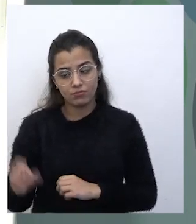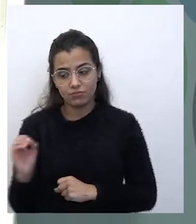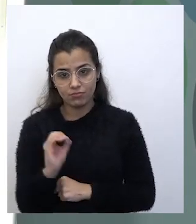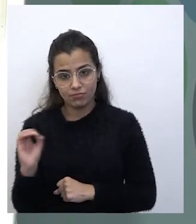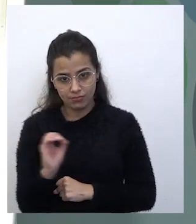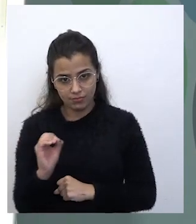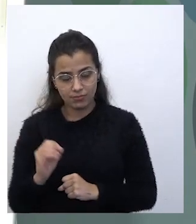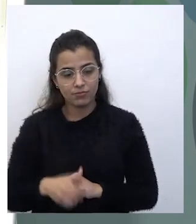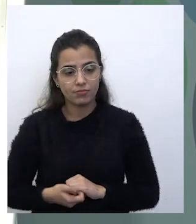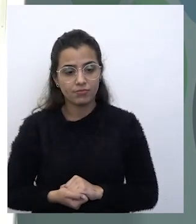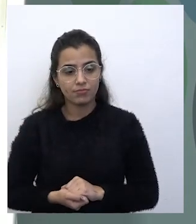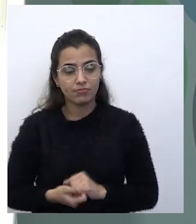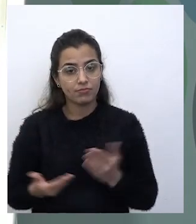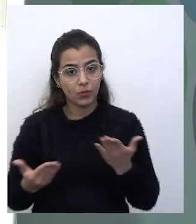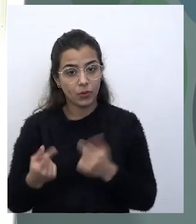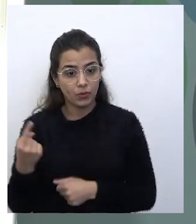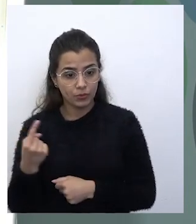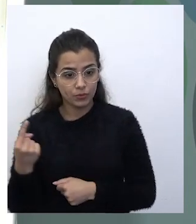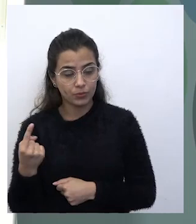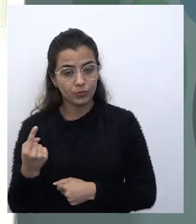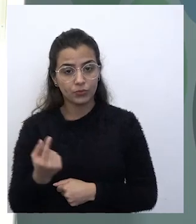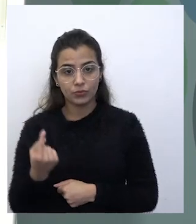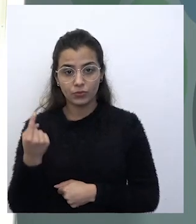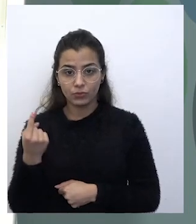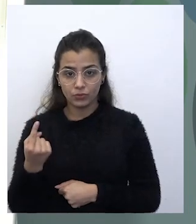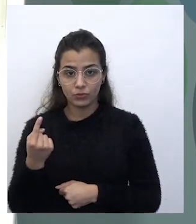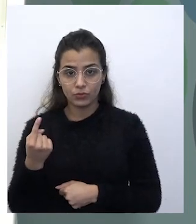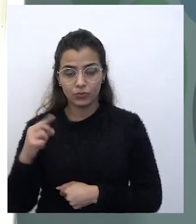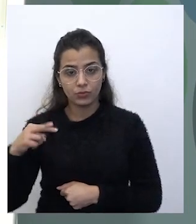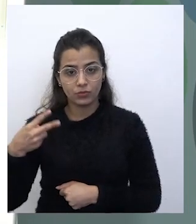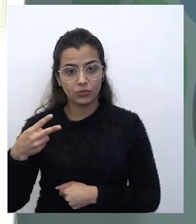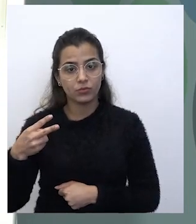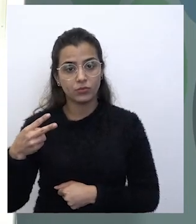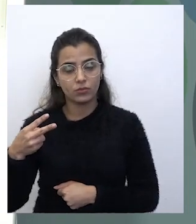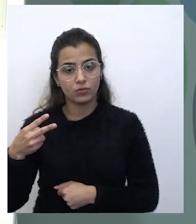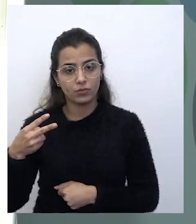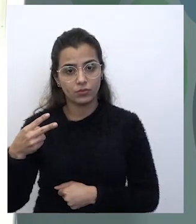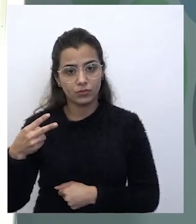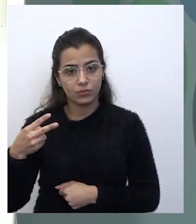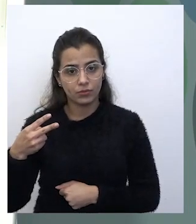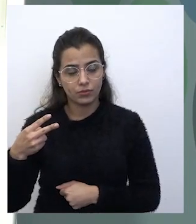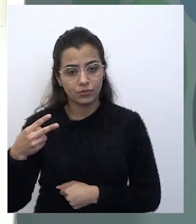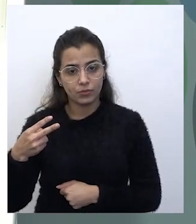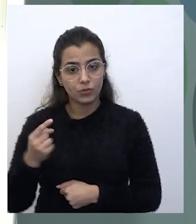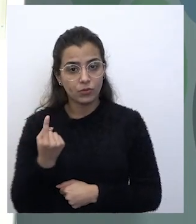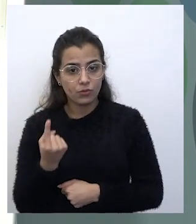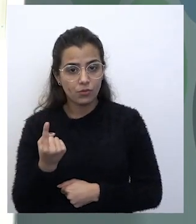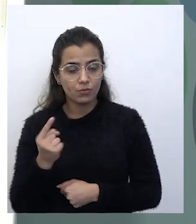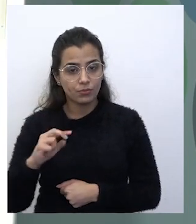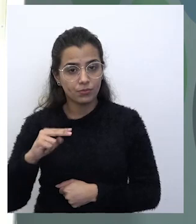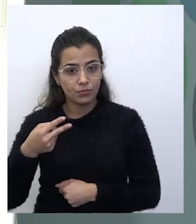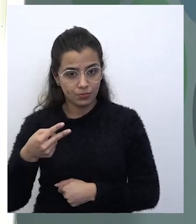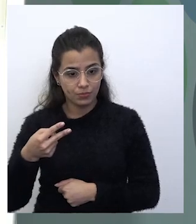0. Agora eu vou substituir o 1. Menos 1 elevado ao quadrado, mais 2 vezes 1. 1 elevado ao quadrado, 1 vezes